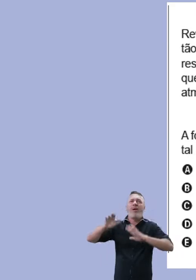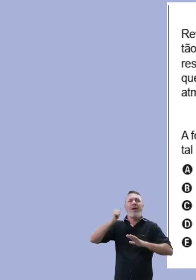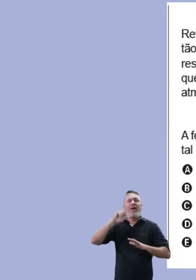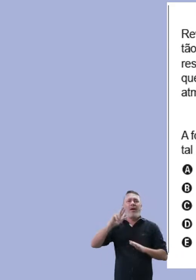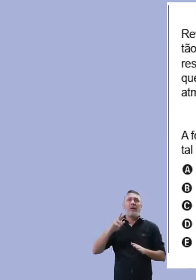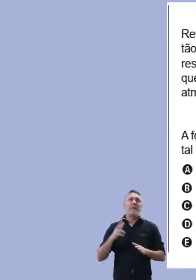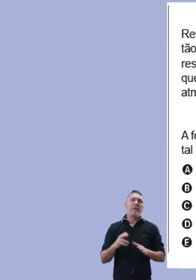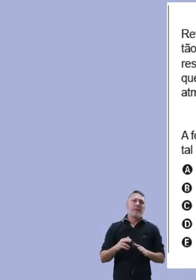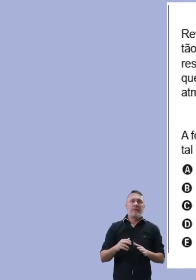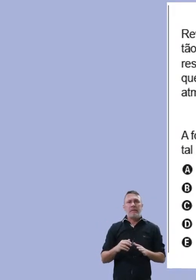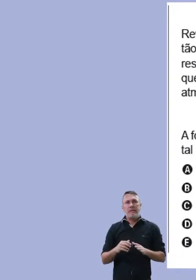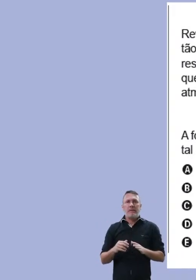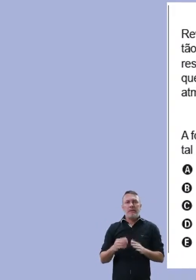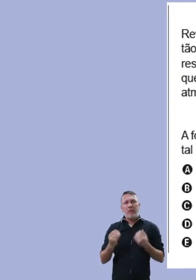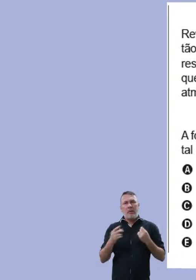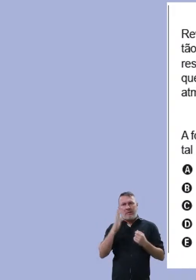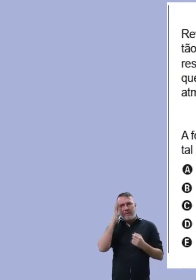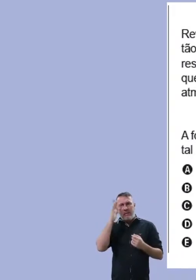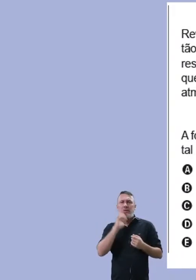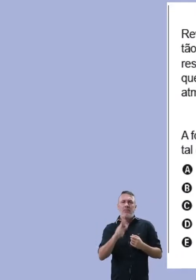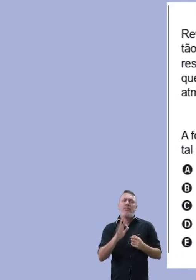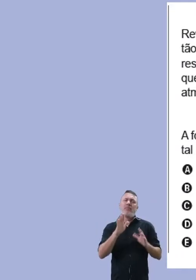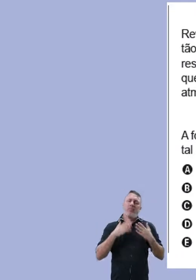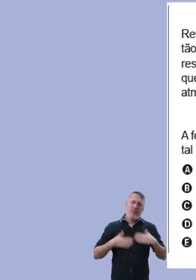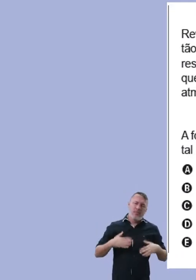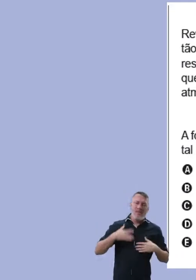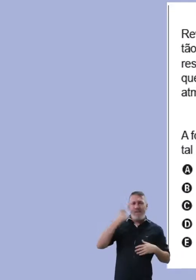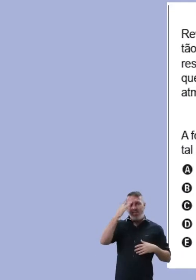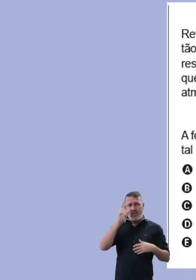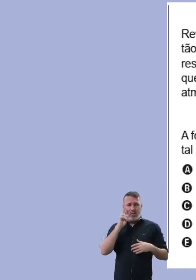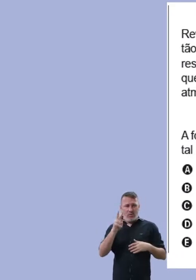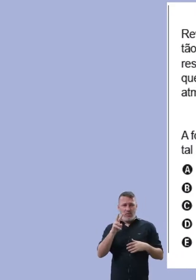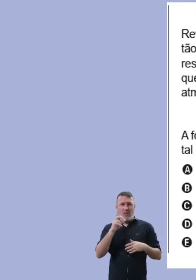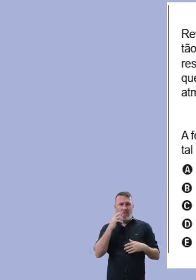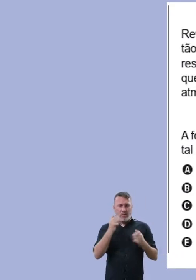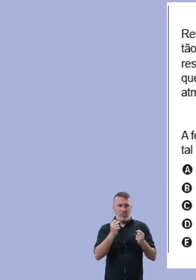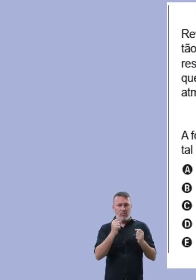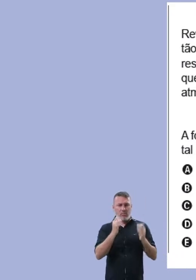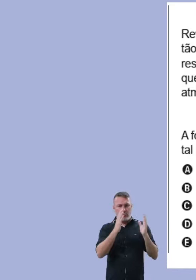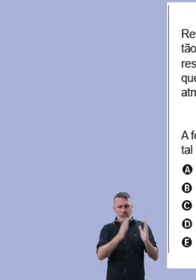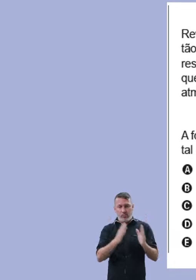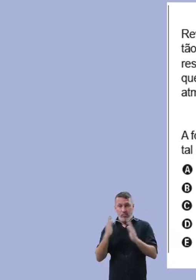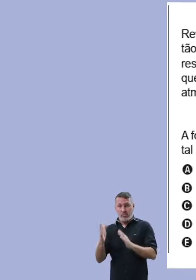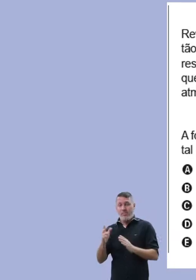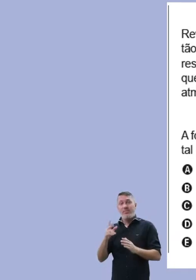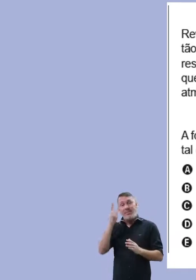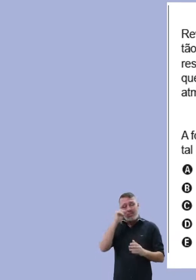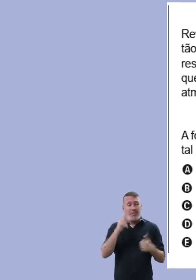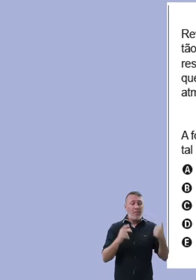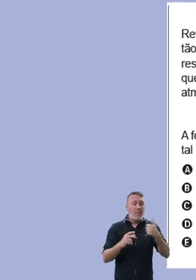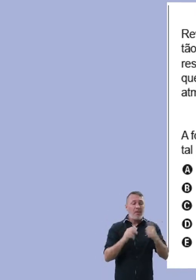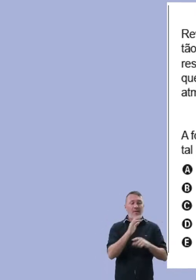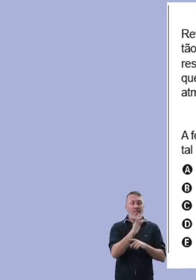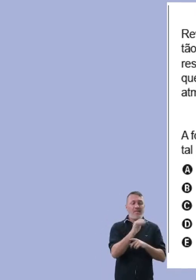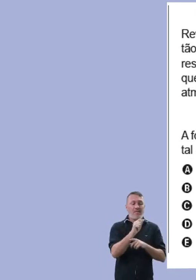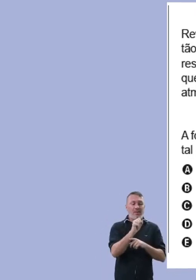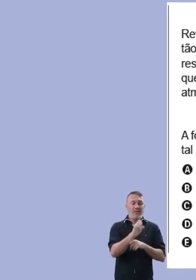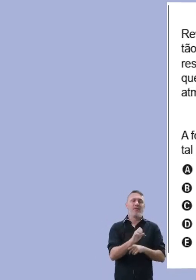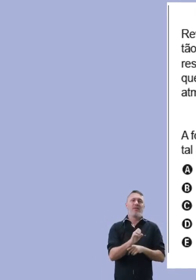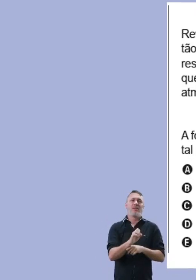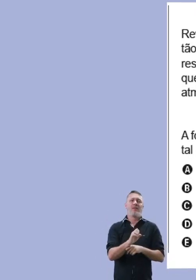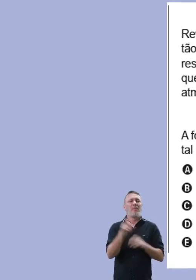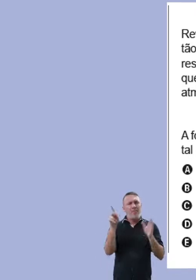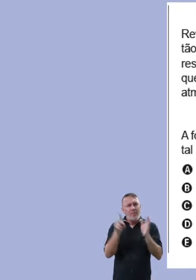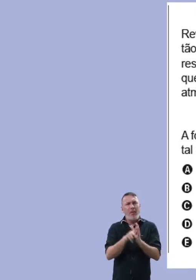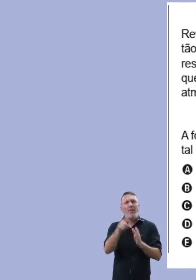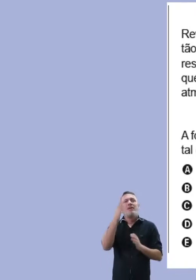agora? Professor, o que eu faço? Calma, meu aluno. Vamos por parte? Falando de primeira fase. A gente fala muito bem da